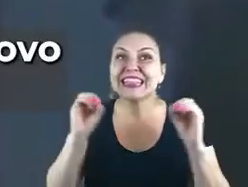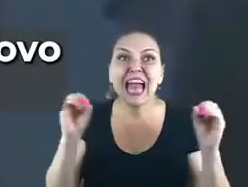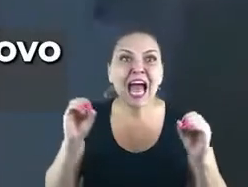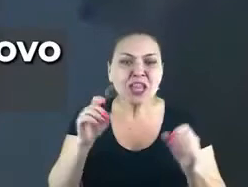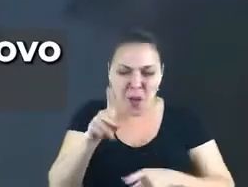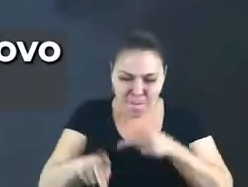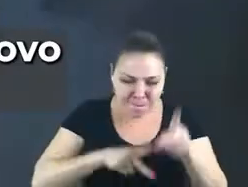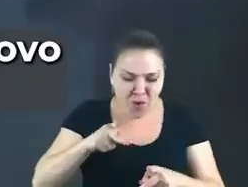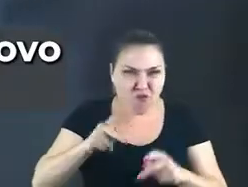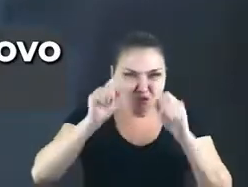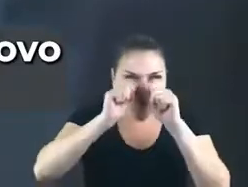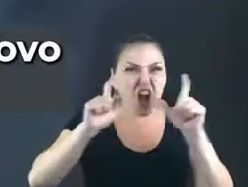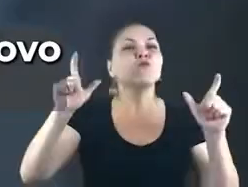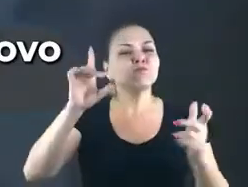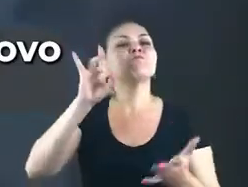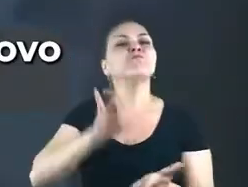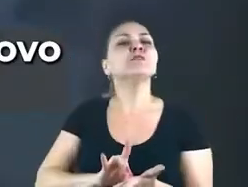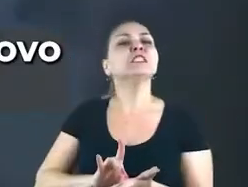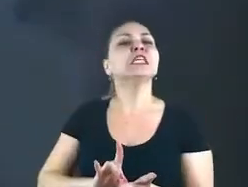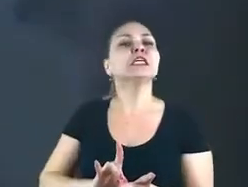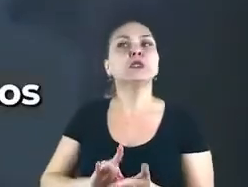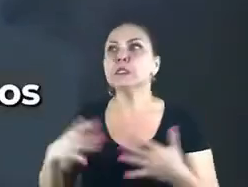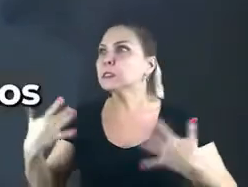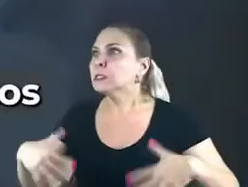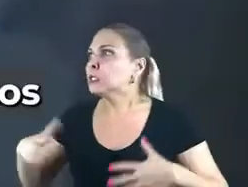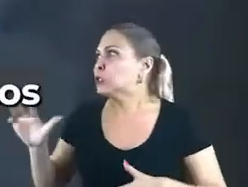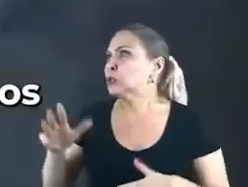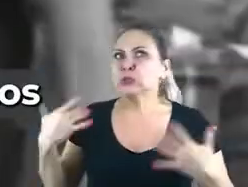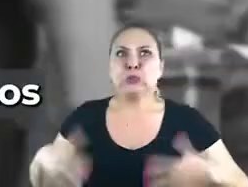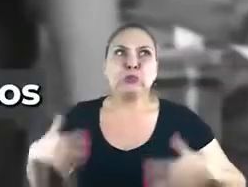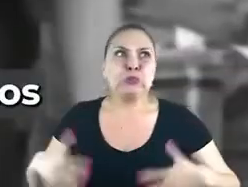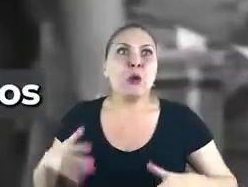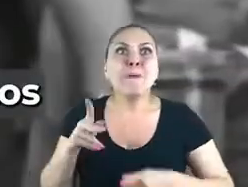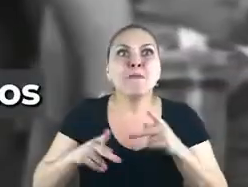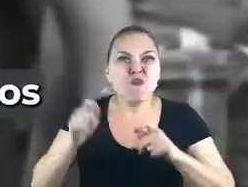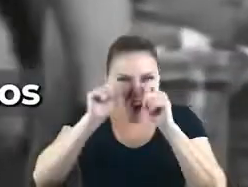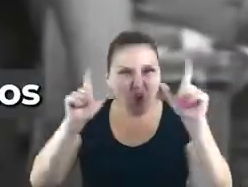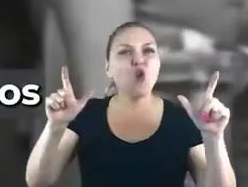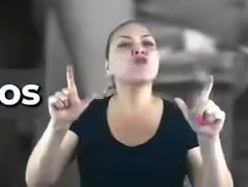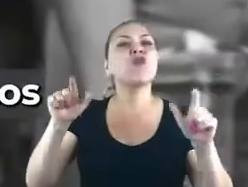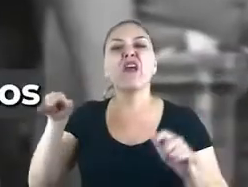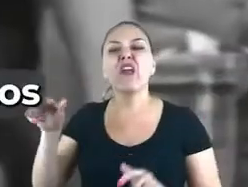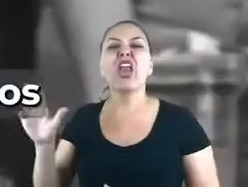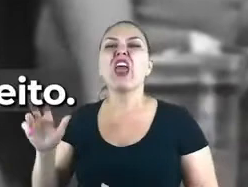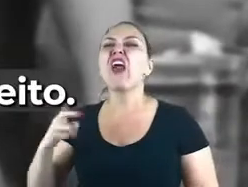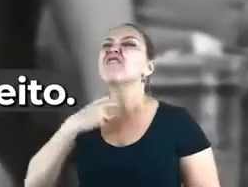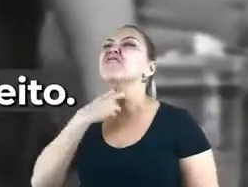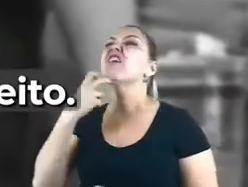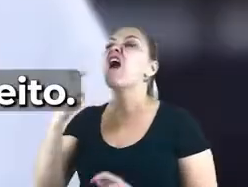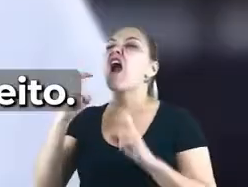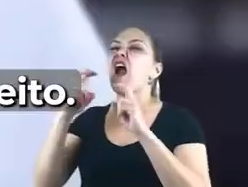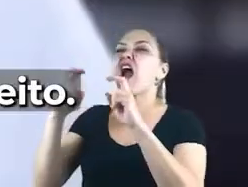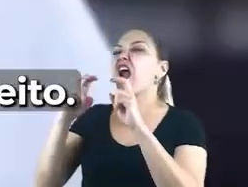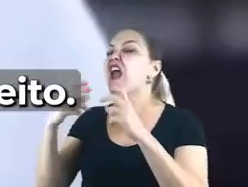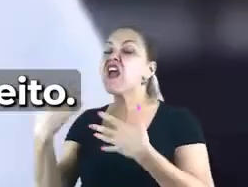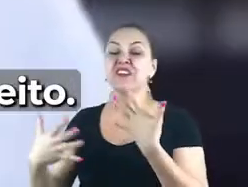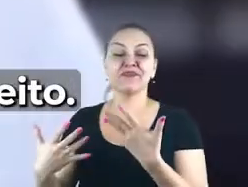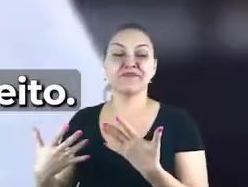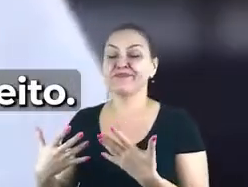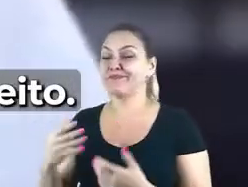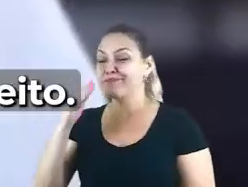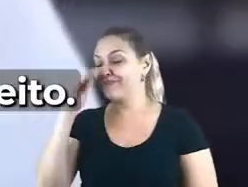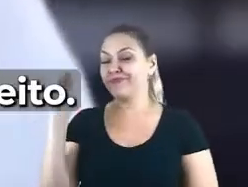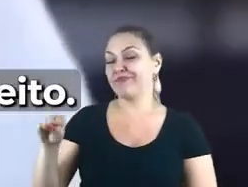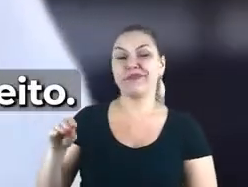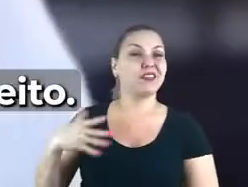de Lula, nosso povo finalmente acordou. Para o desespero de Lula, seus gritos roucos de ódio